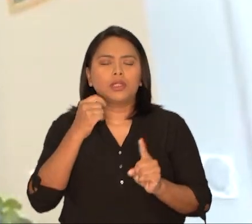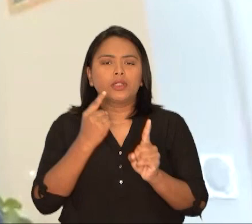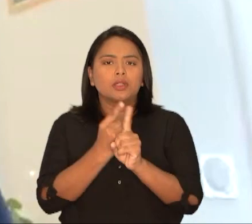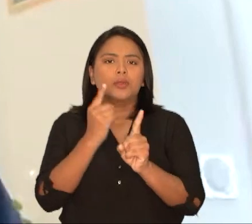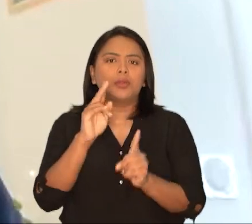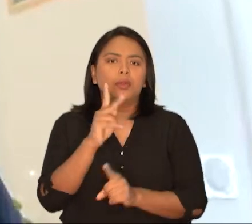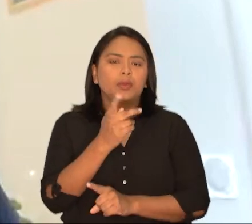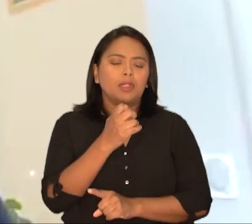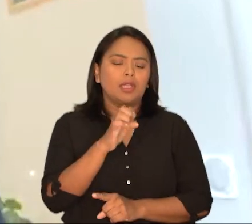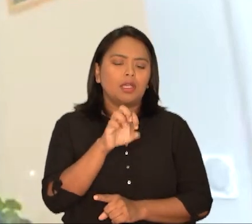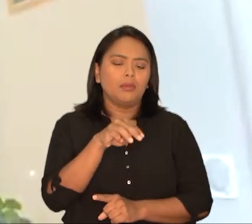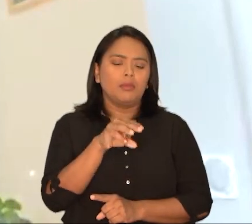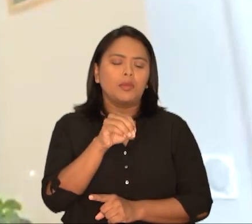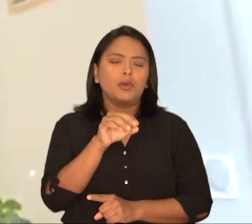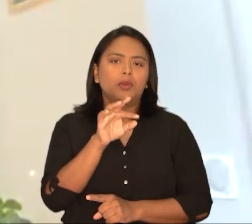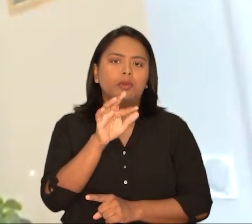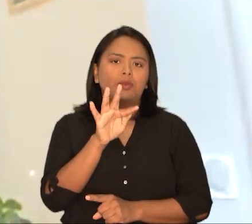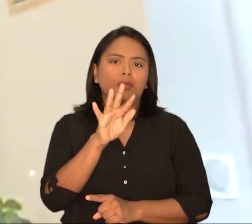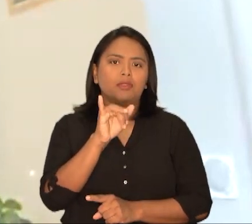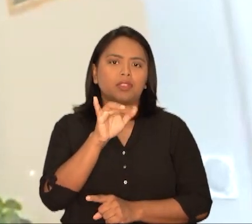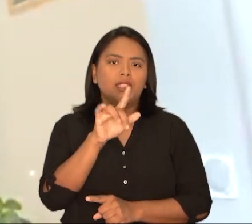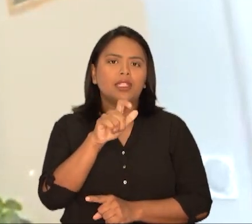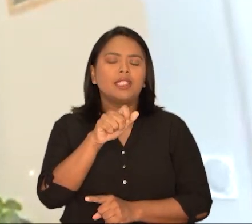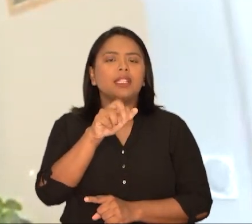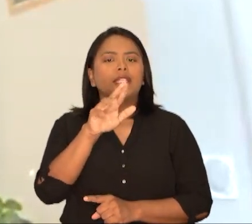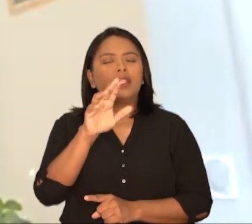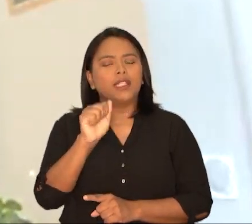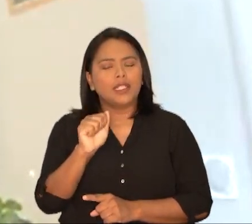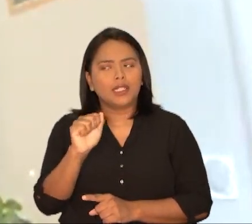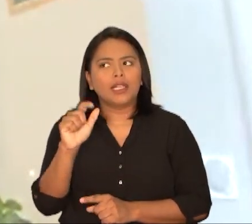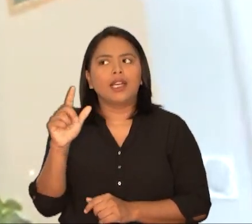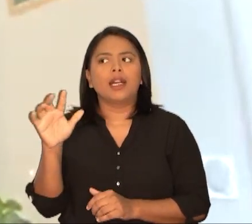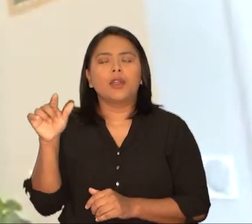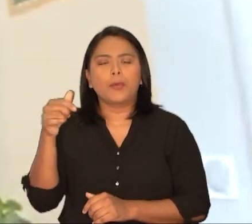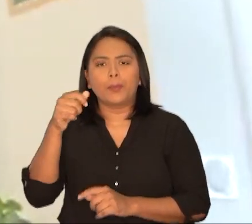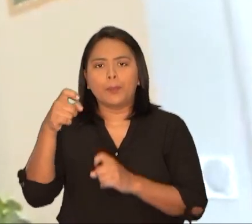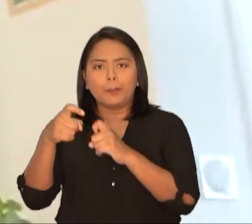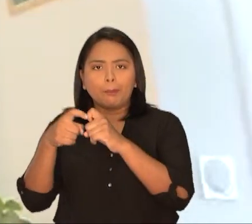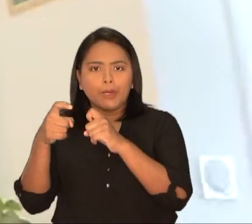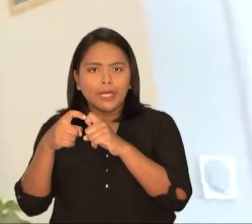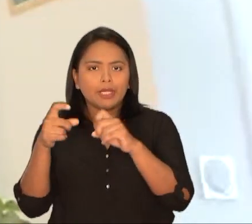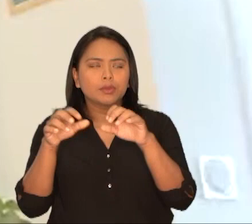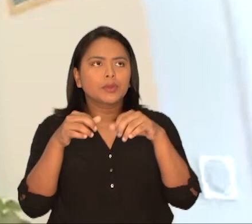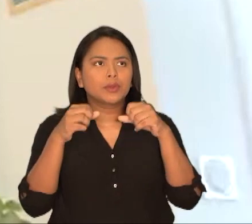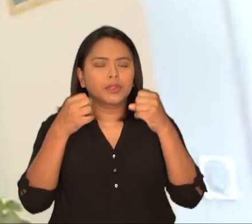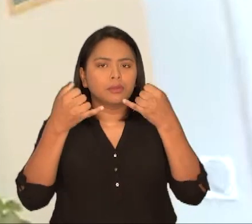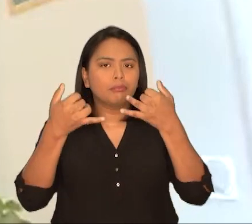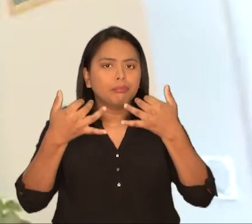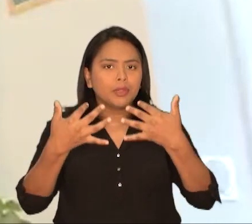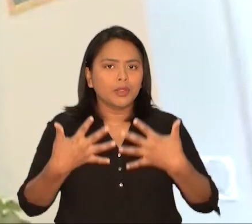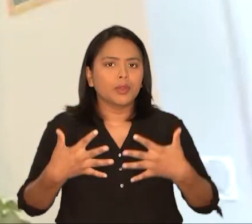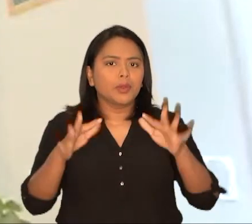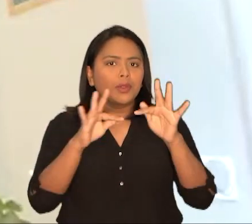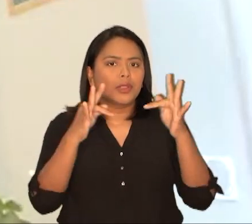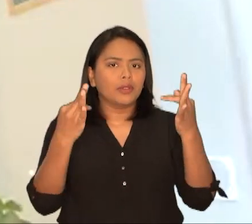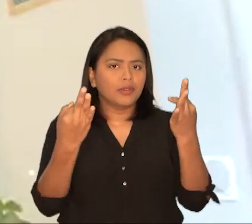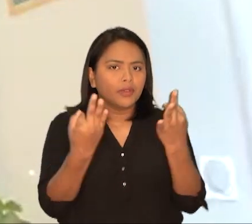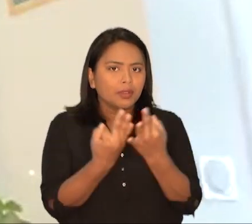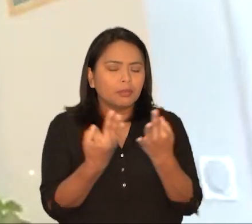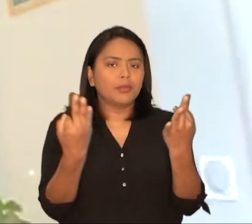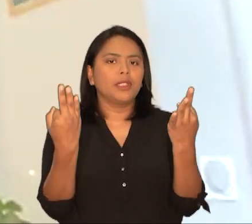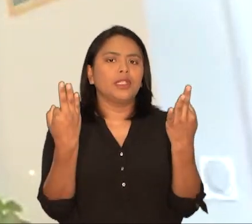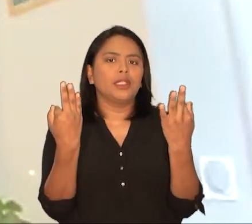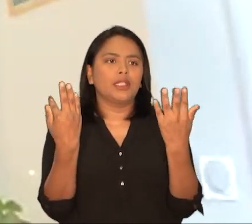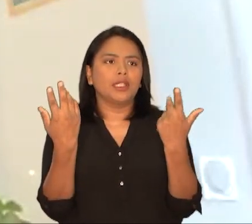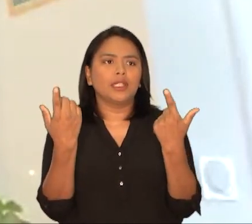o médico explicou para a família, para o marido dela e ela, que é uma doença hereditária e que quem passa o gene